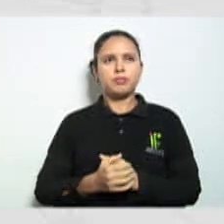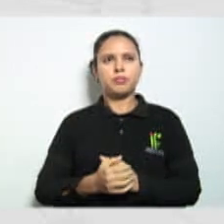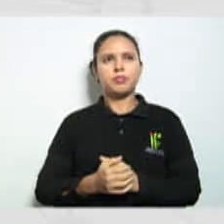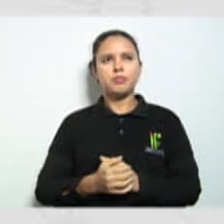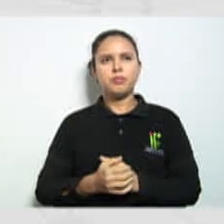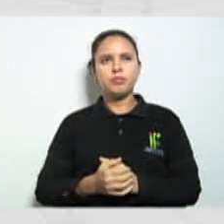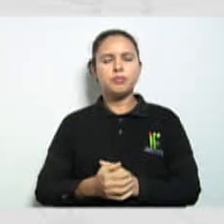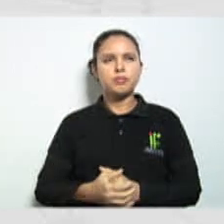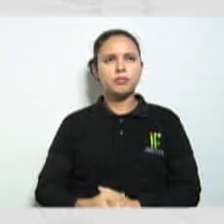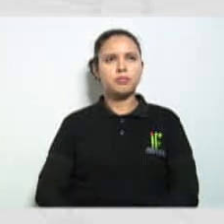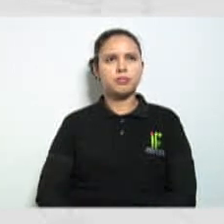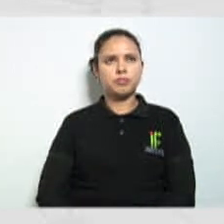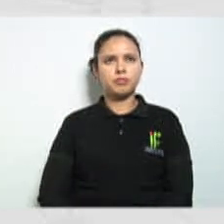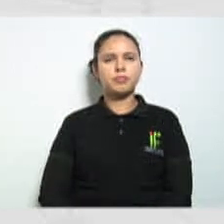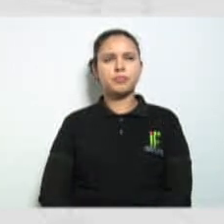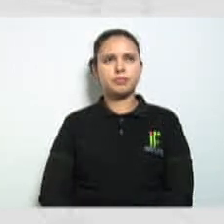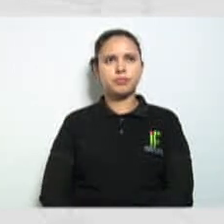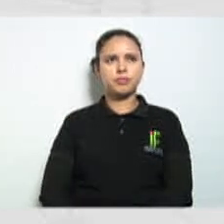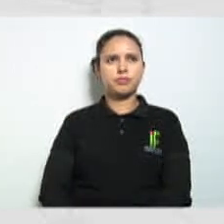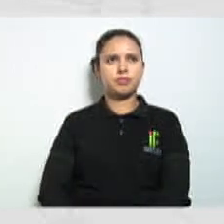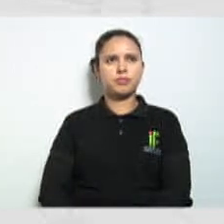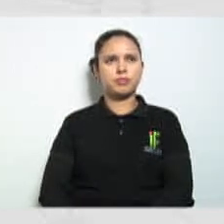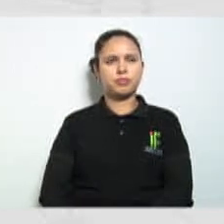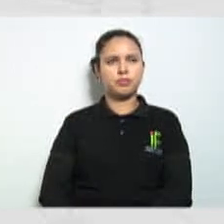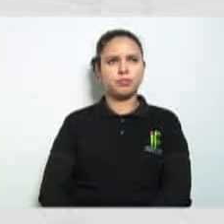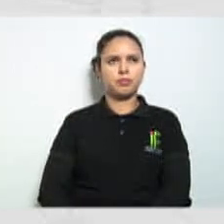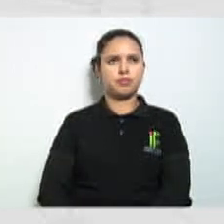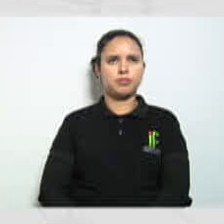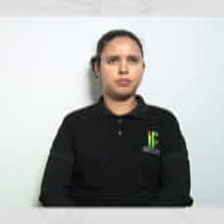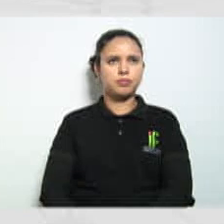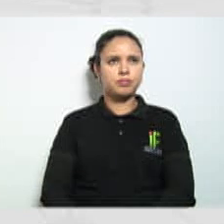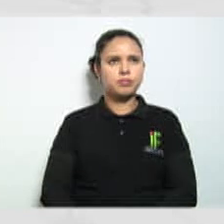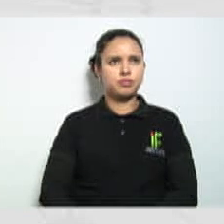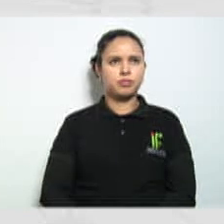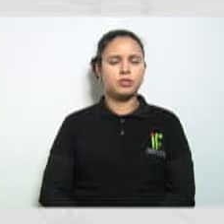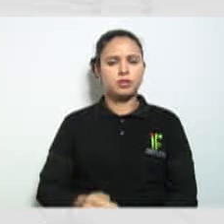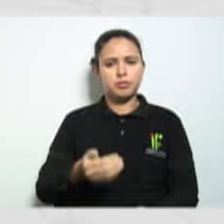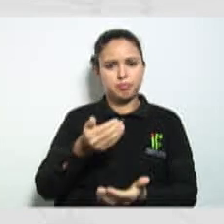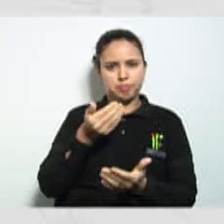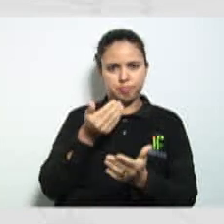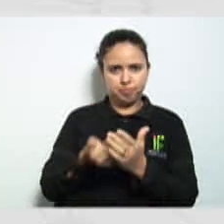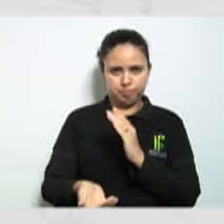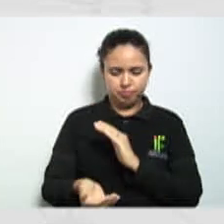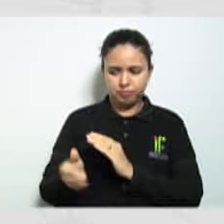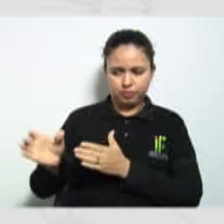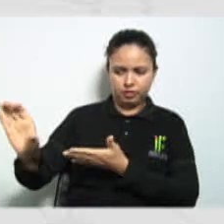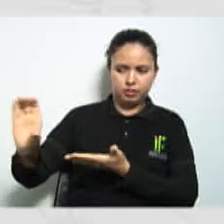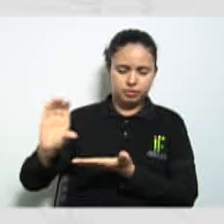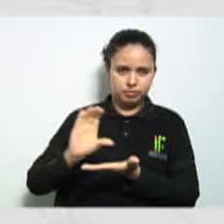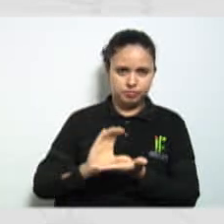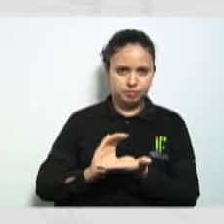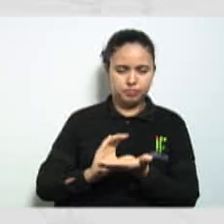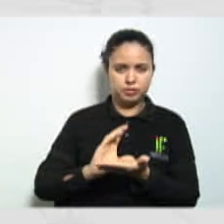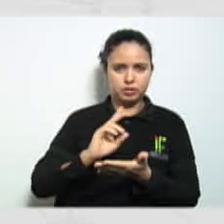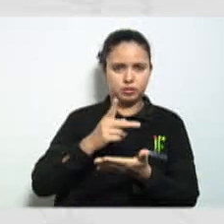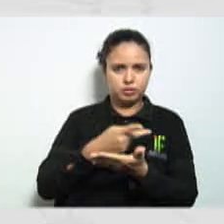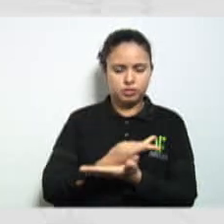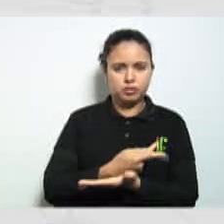correto? Tá, aí nós temos perdas a receber, porque tem situações que